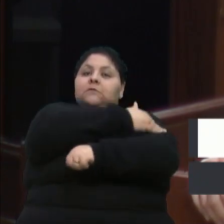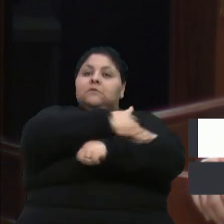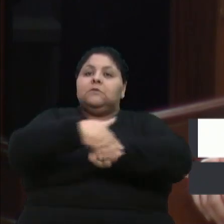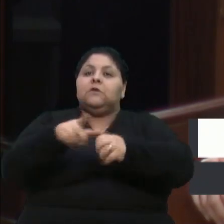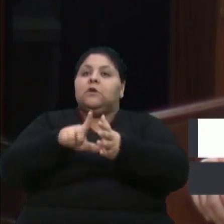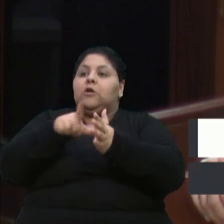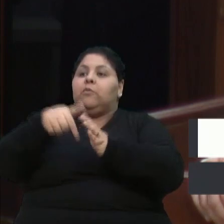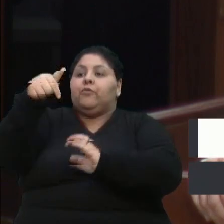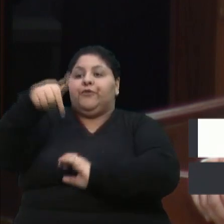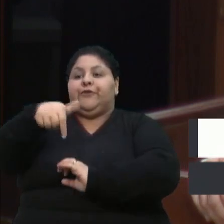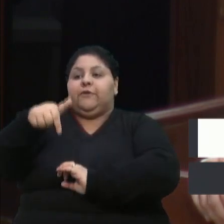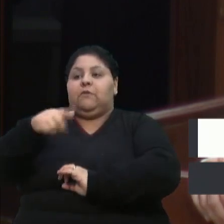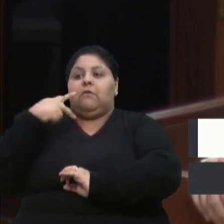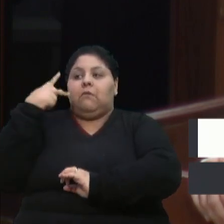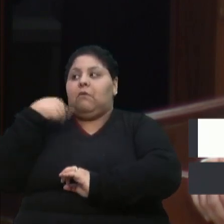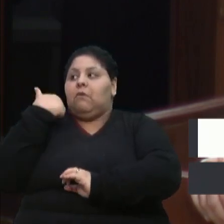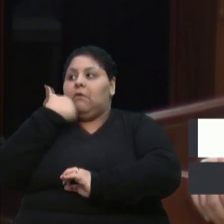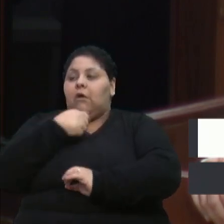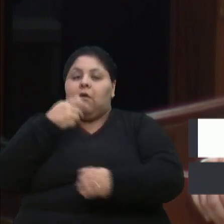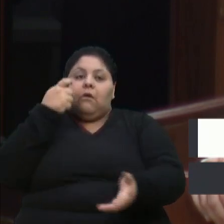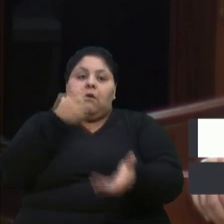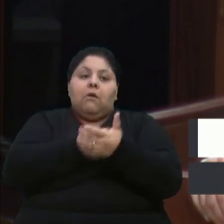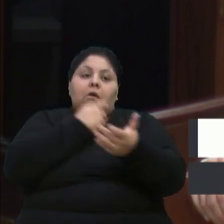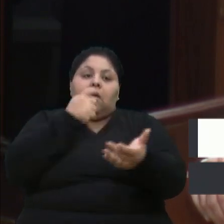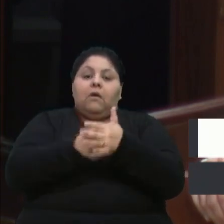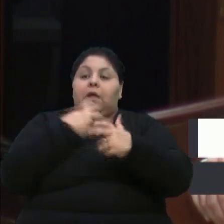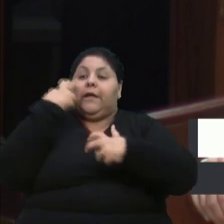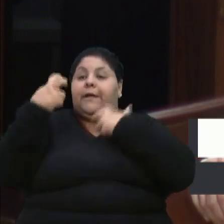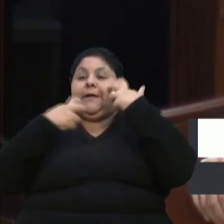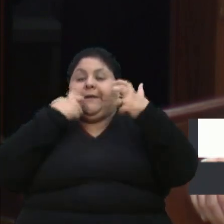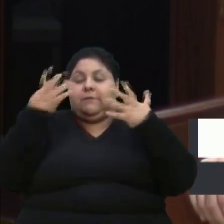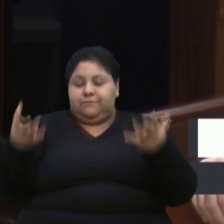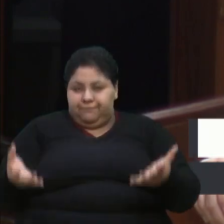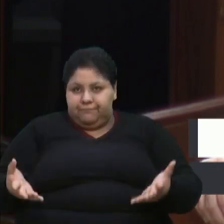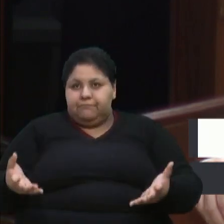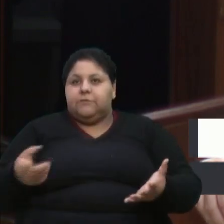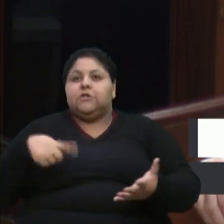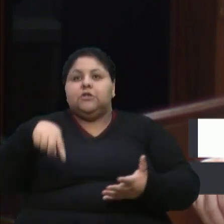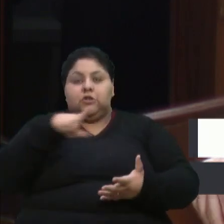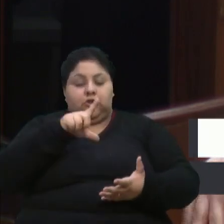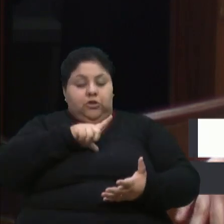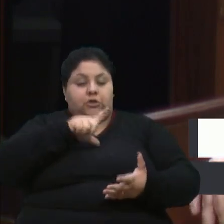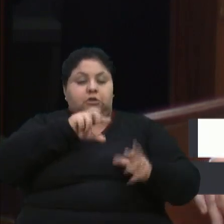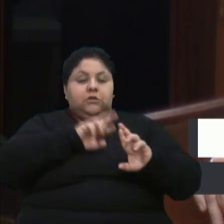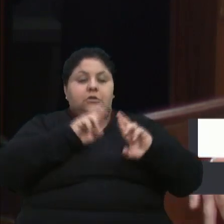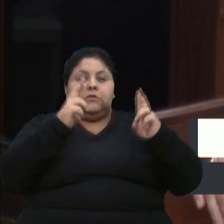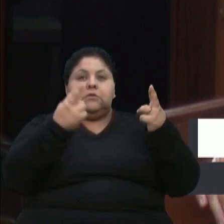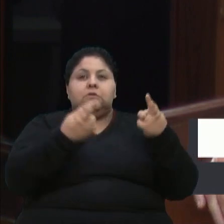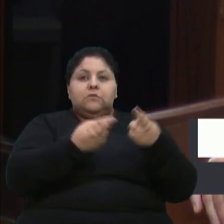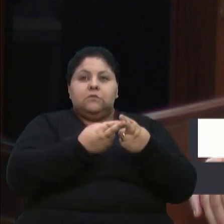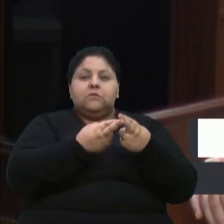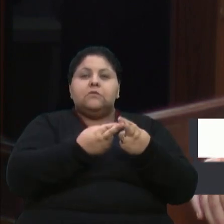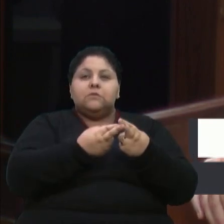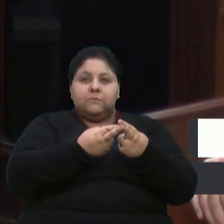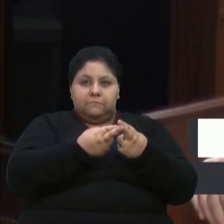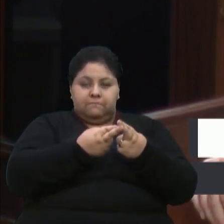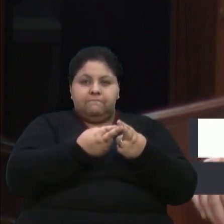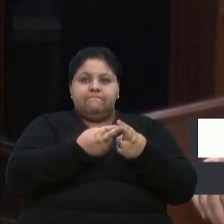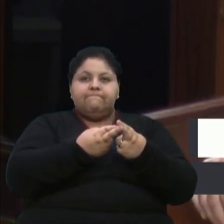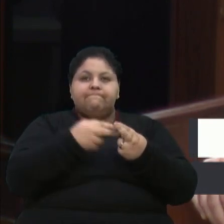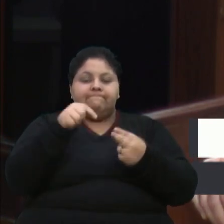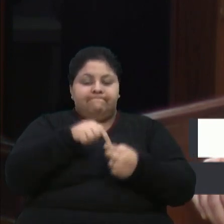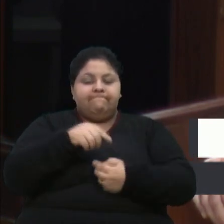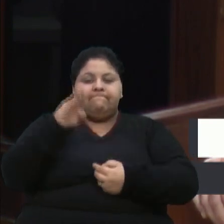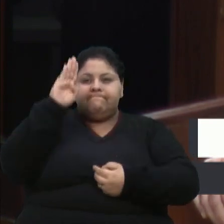aqui, colegas vereadores, brigando e gritando. Nós tivemos uma reunião, e está aqui o vereador Adriano